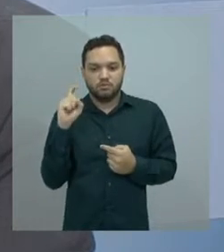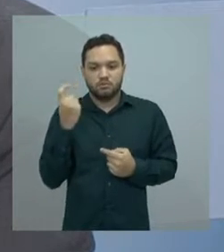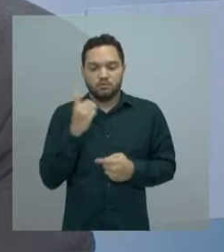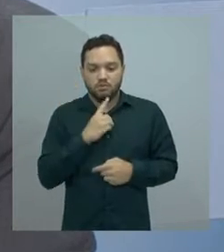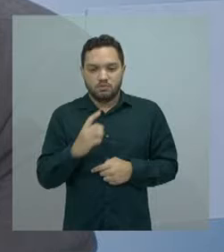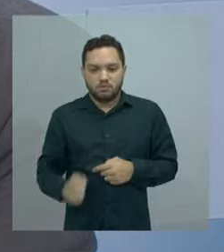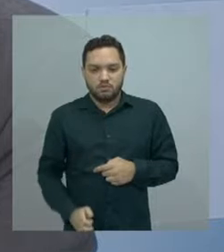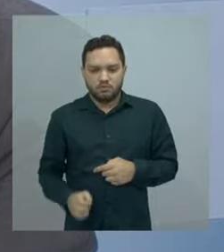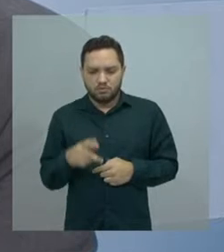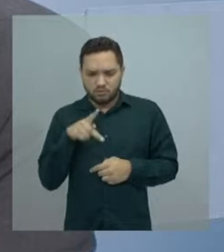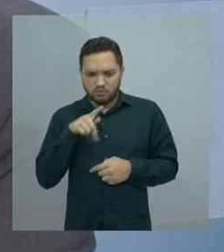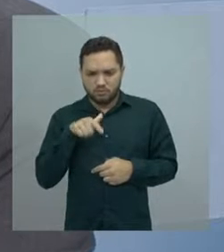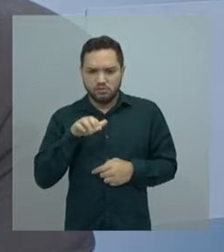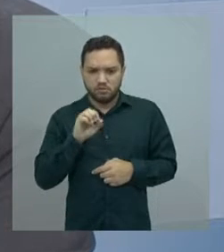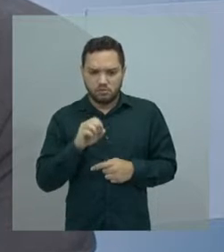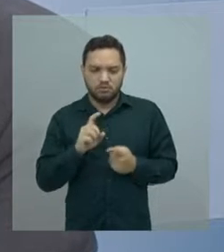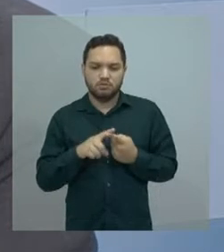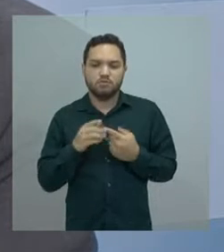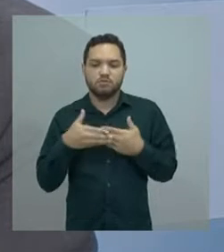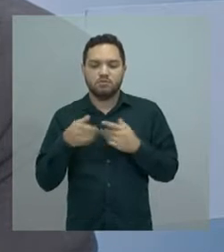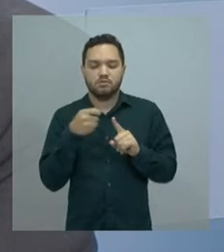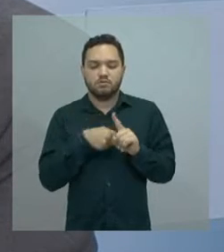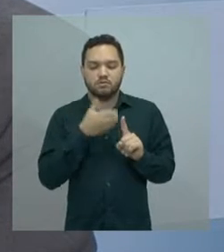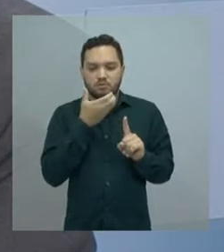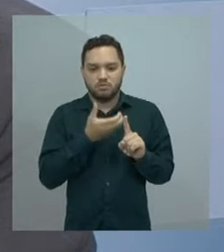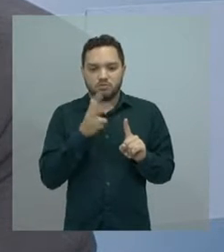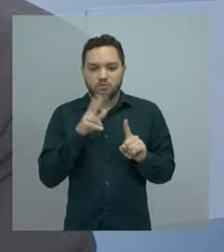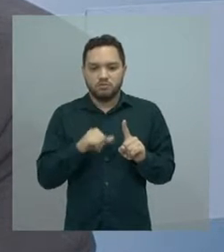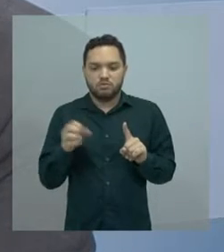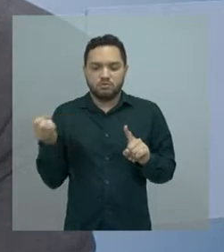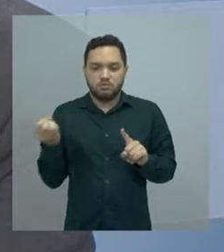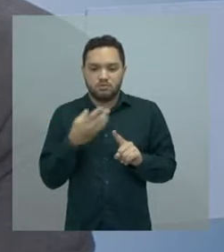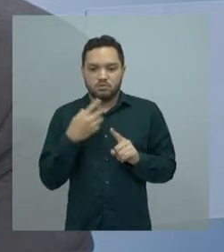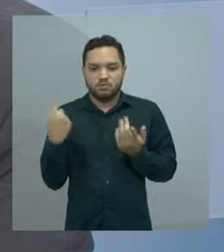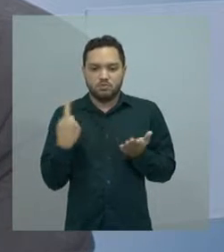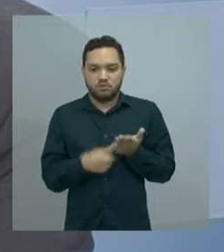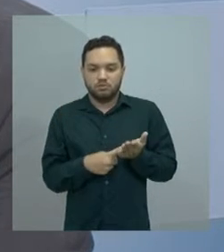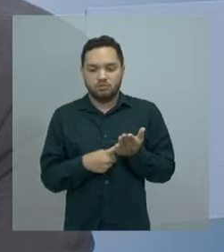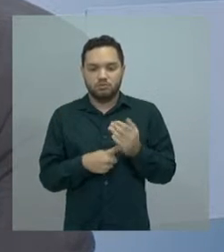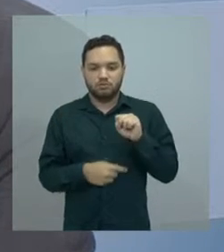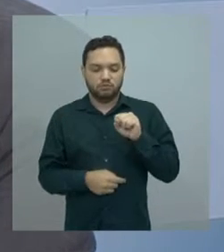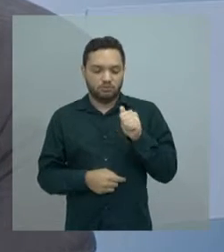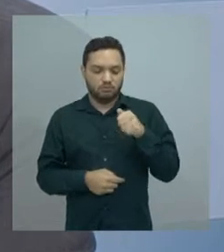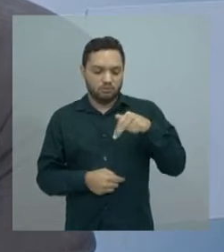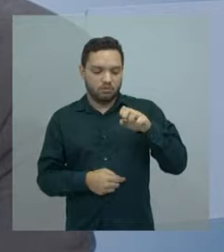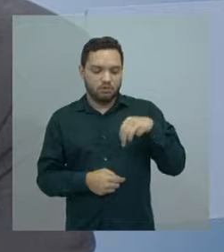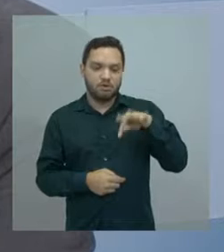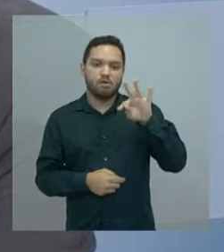Antônio Balma. Teremos agora em dezembro o lançamento do Pacto pelo Saneamento.